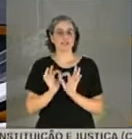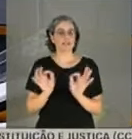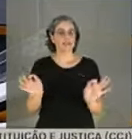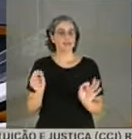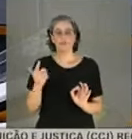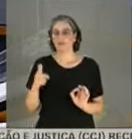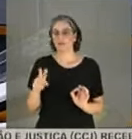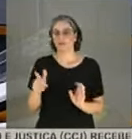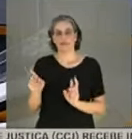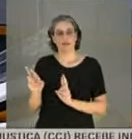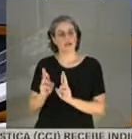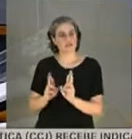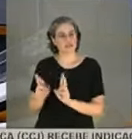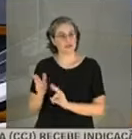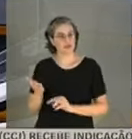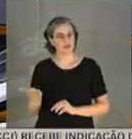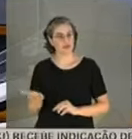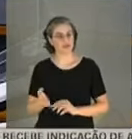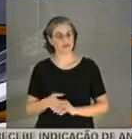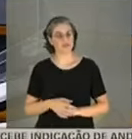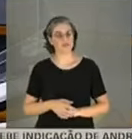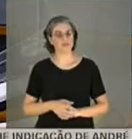relação com o senhor Marcos Tolentino.